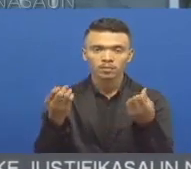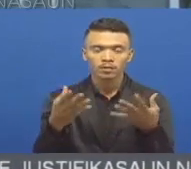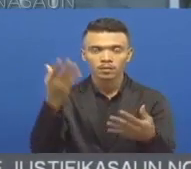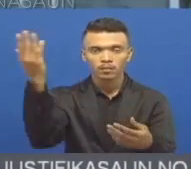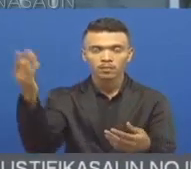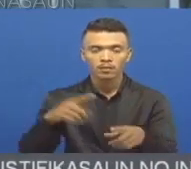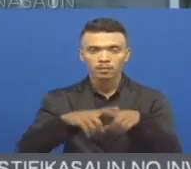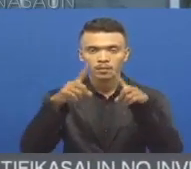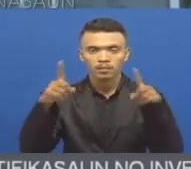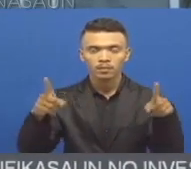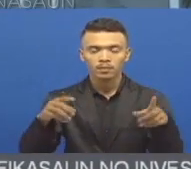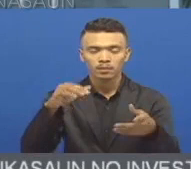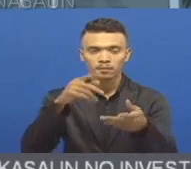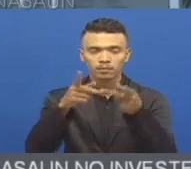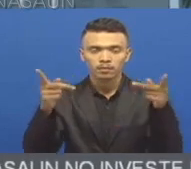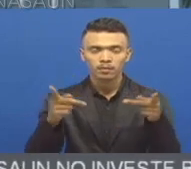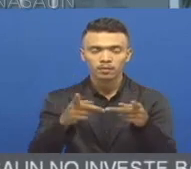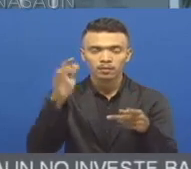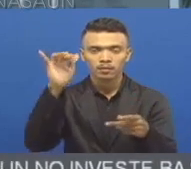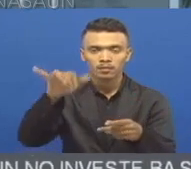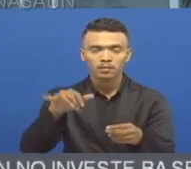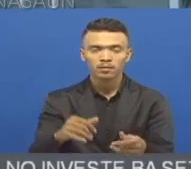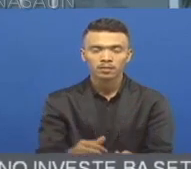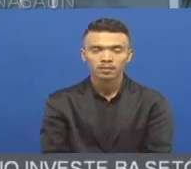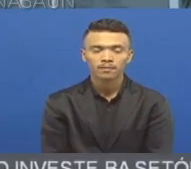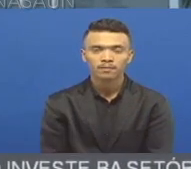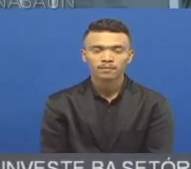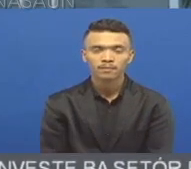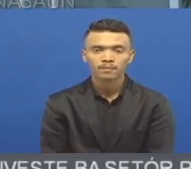renova, mas estudos serané e da